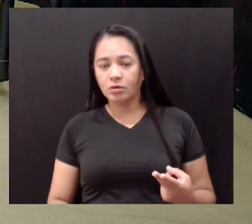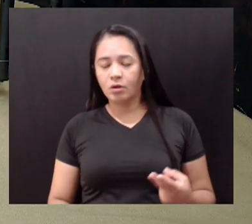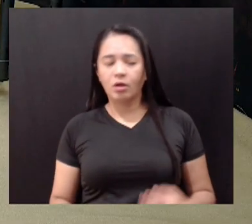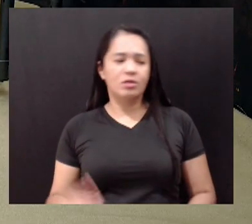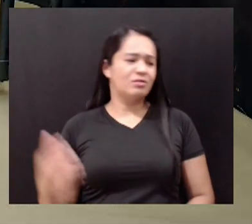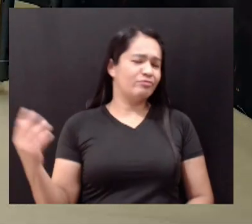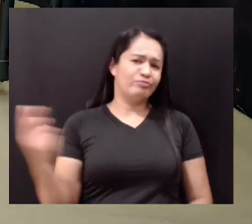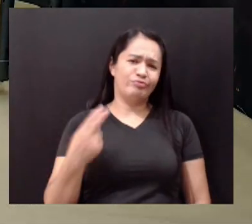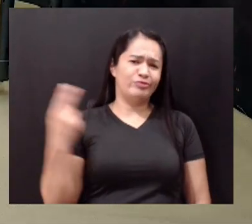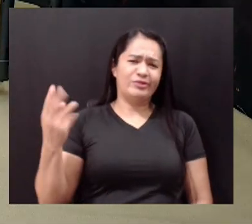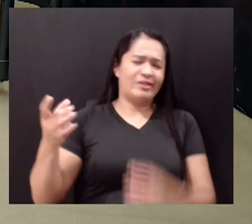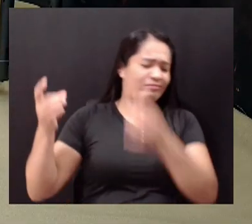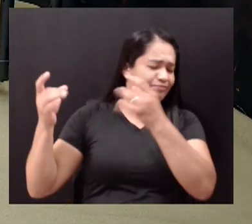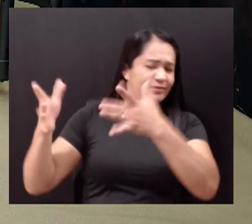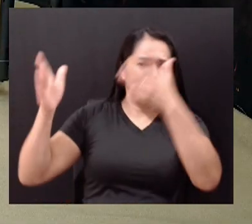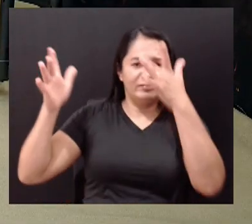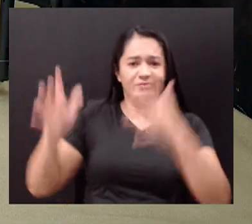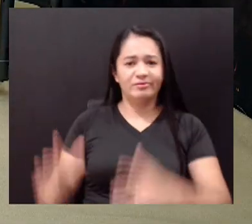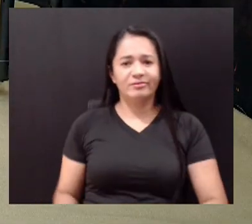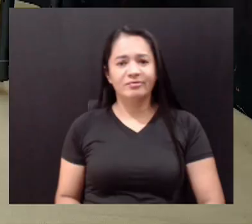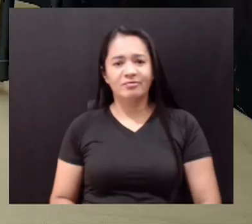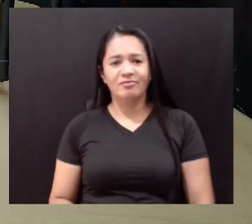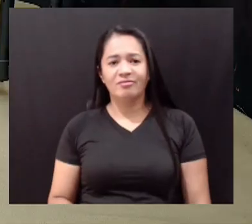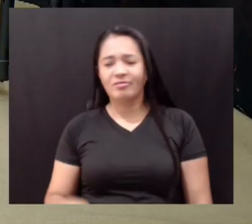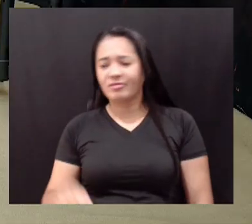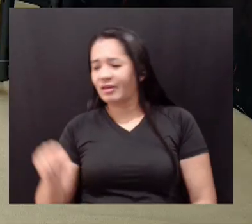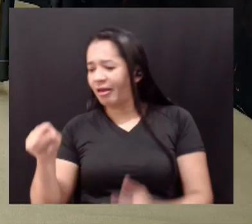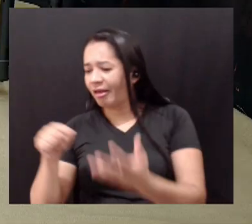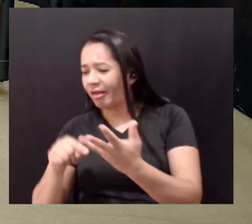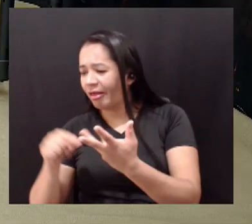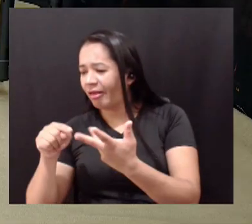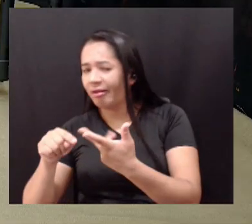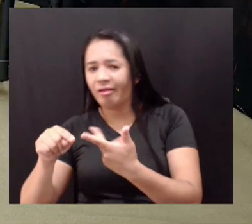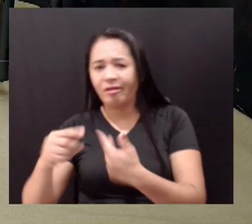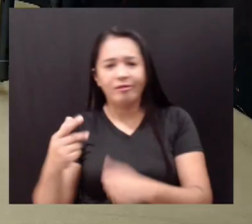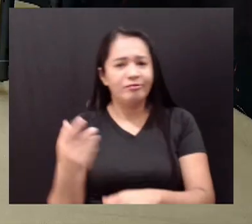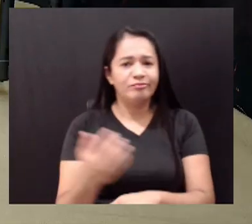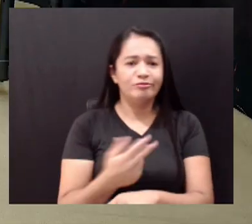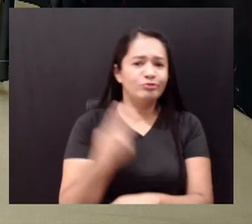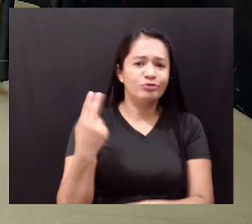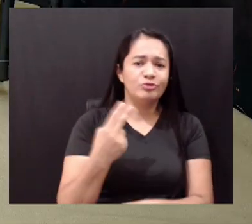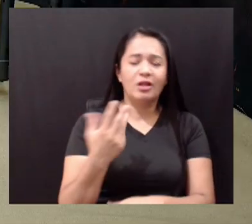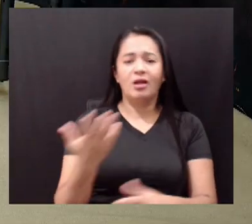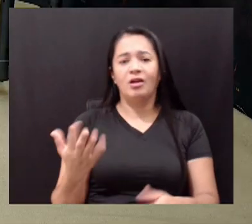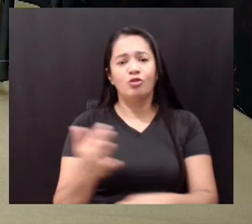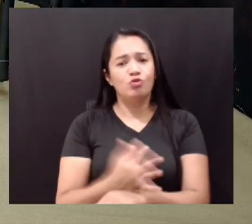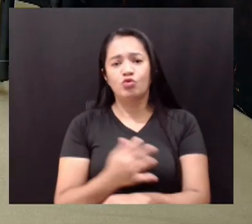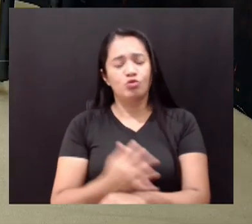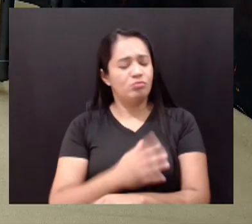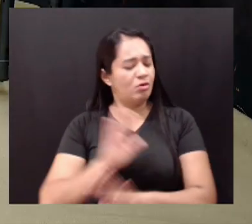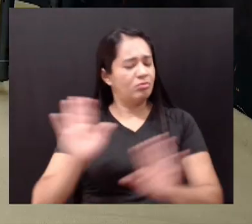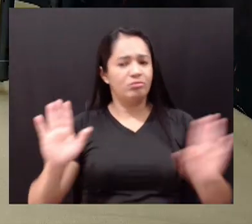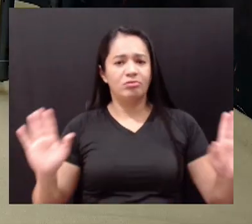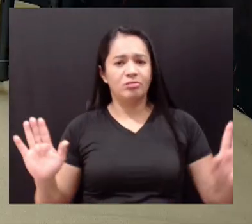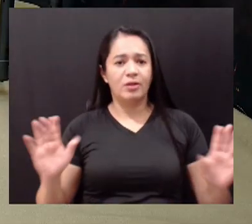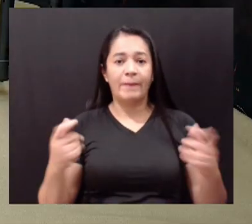eu não aguento mais tal pessoa, eu não aguento mais tal tipo de comportamento". Então precisa colocar na balança, fazer um equilíbrio, porque pode ser